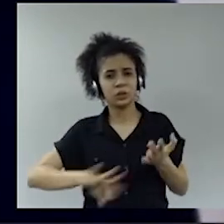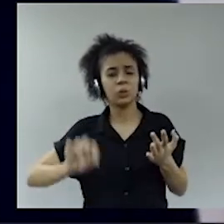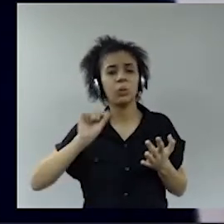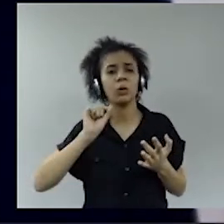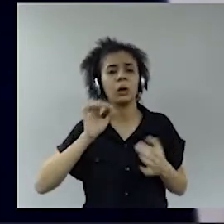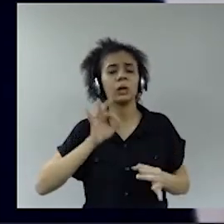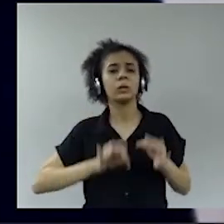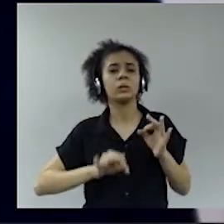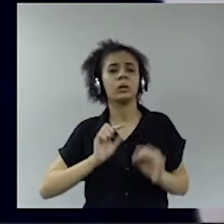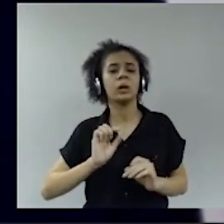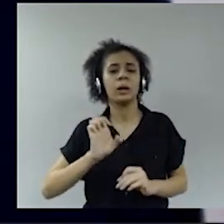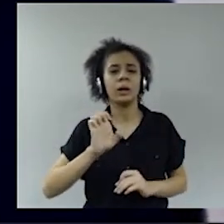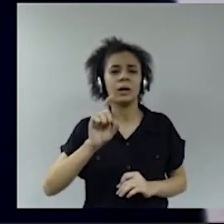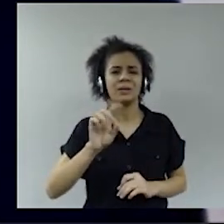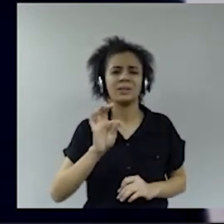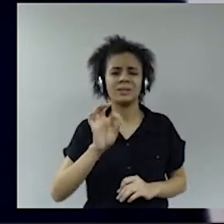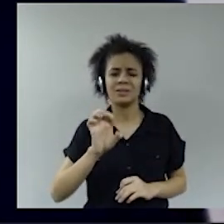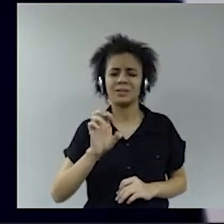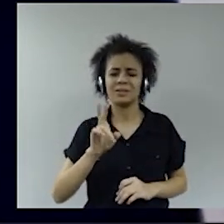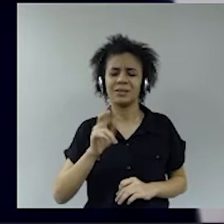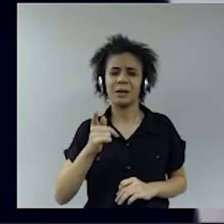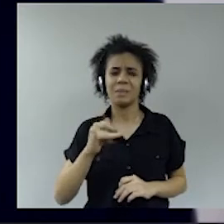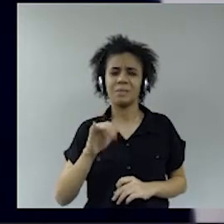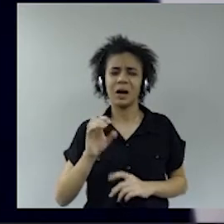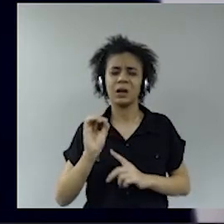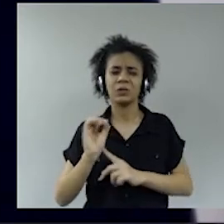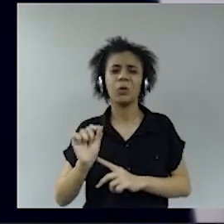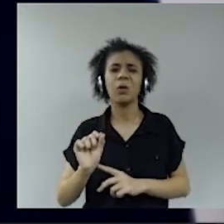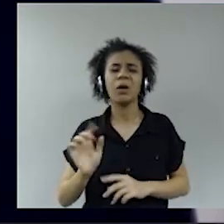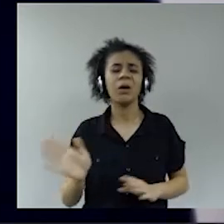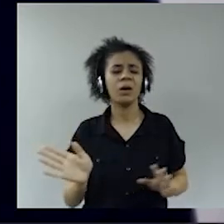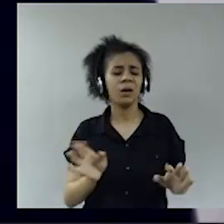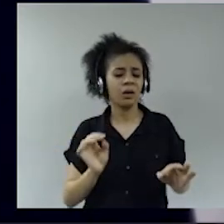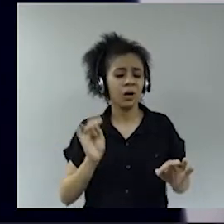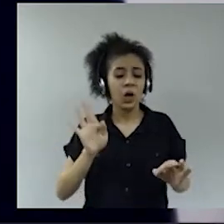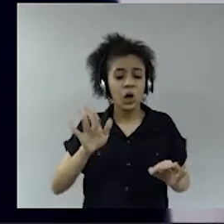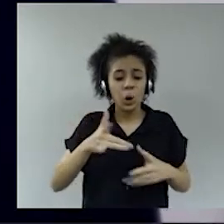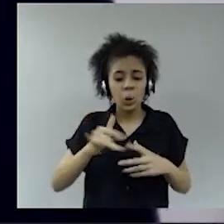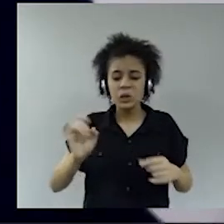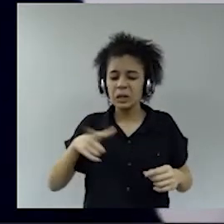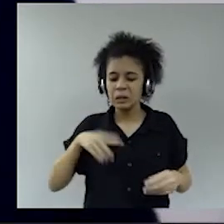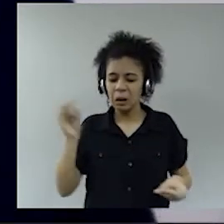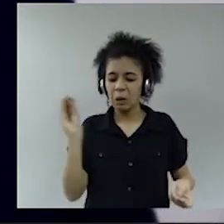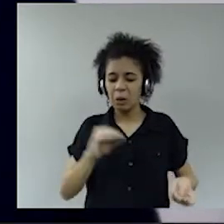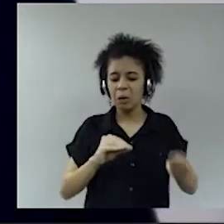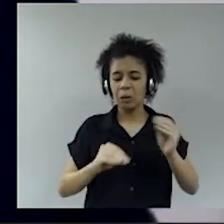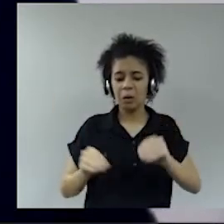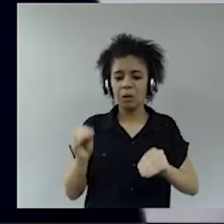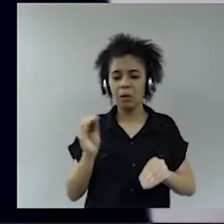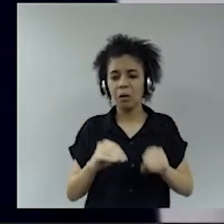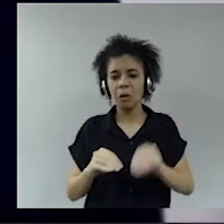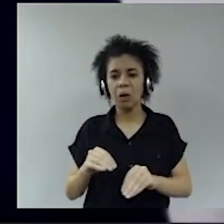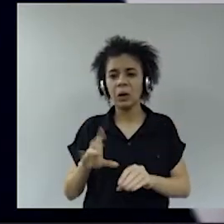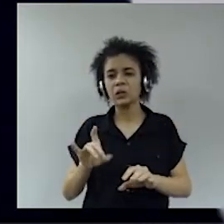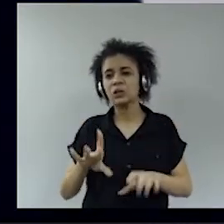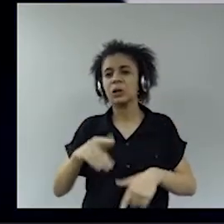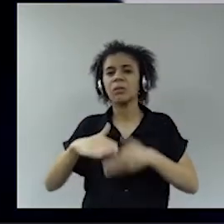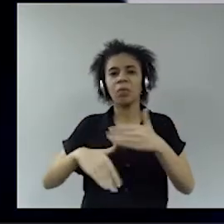ordenamento jurídico algumas figuras que só serviam para dar causa a nulidades